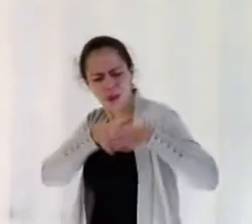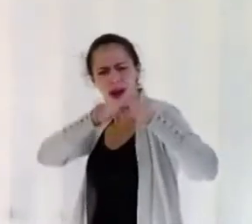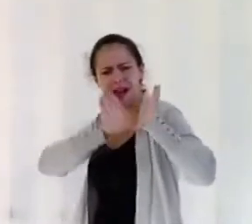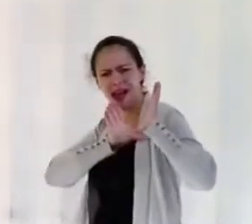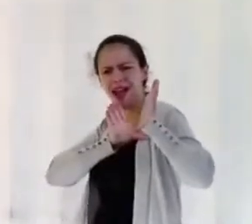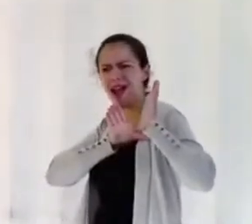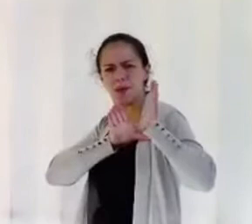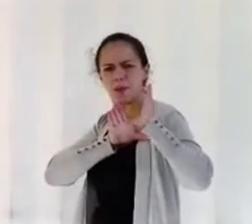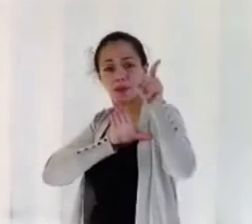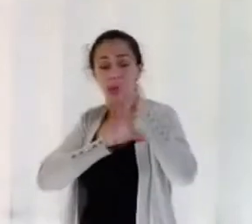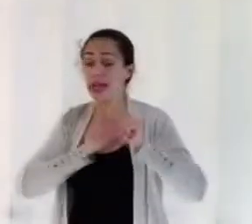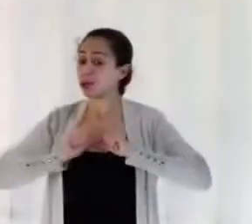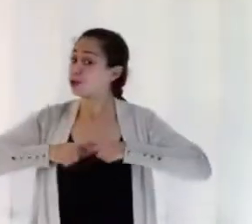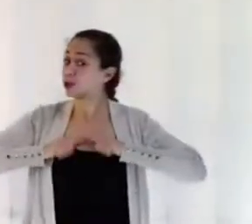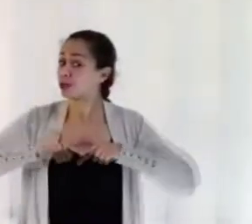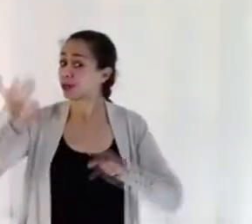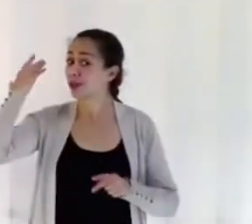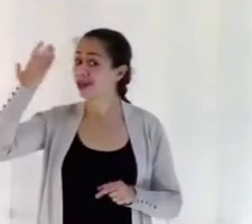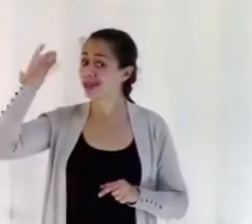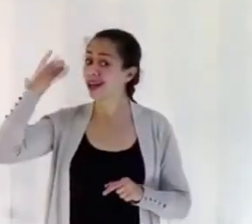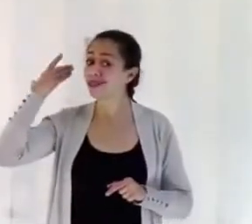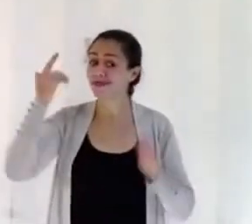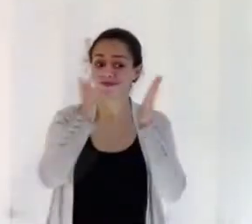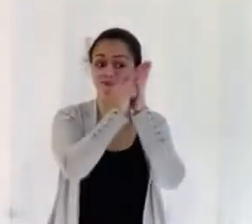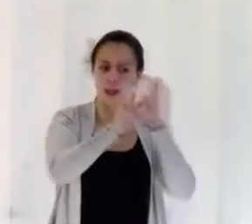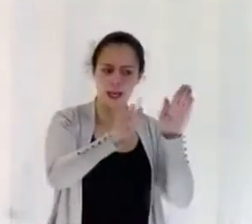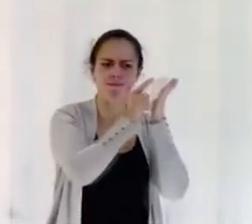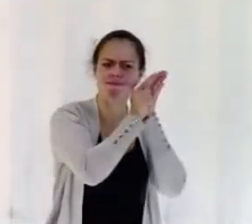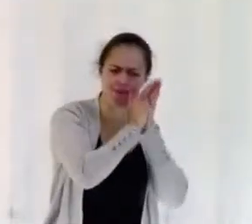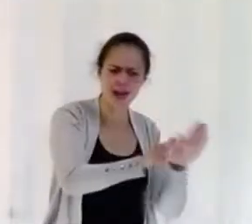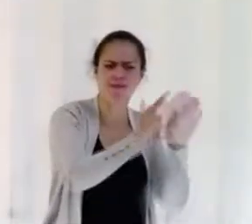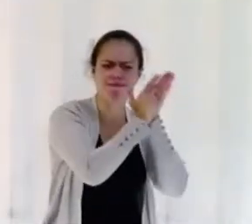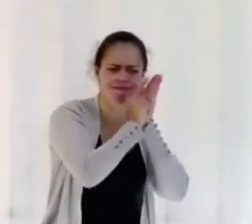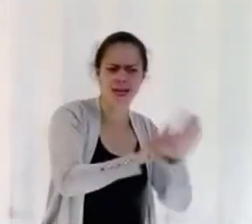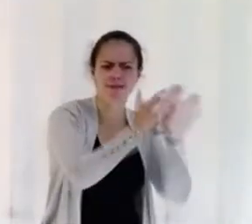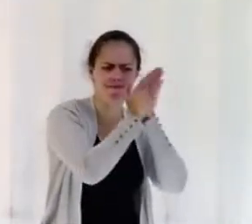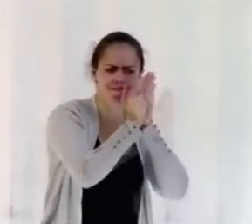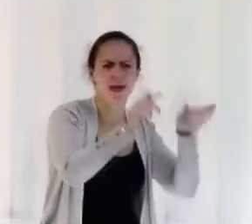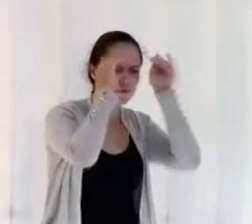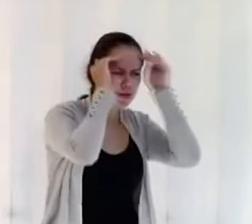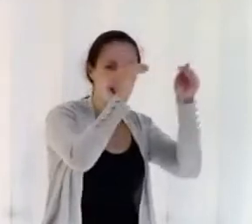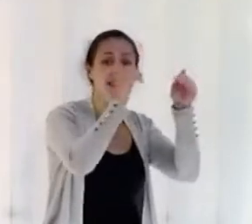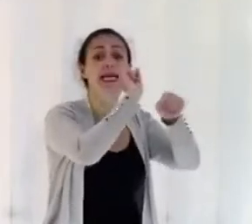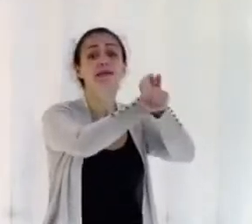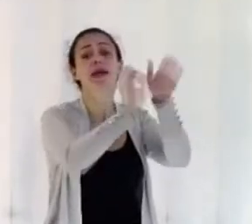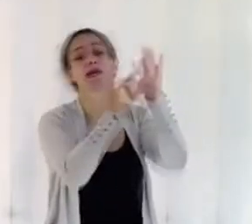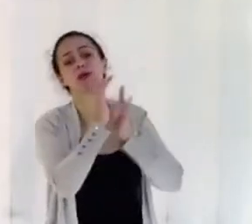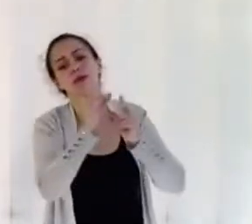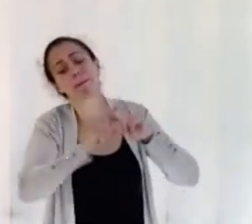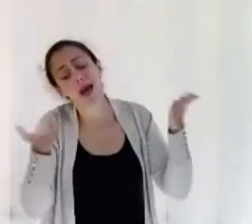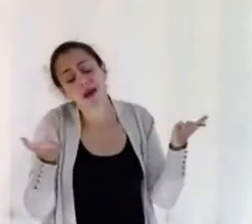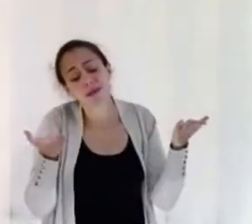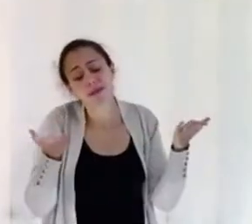comida. Quando você olha na lei, a prática relacionada ao que comer, eles não podiam